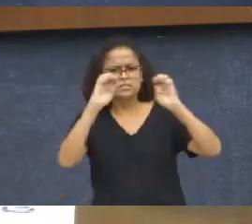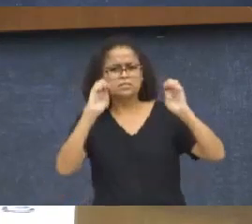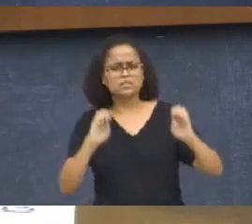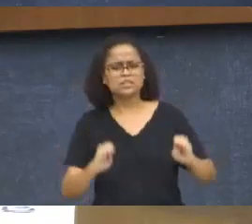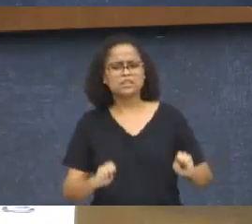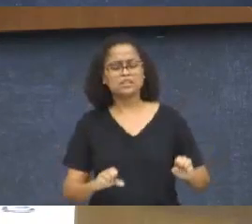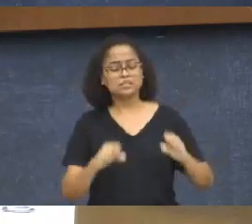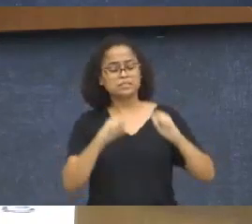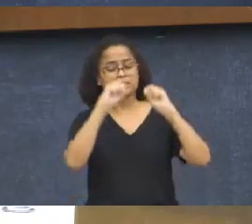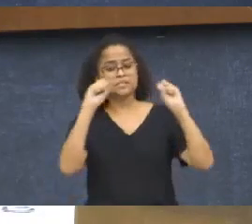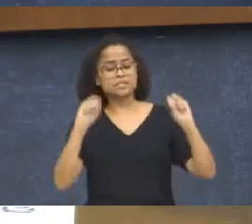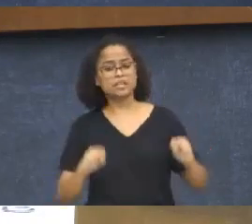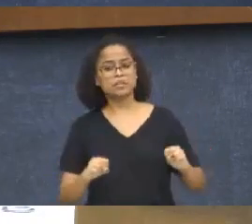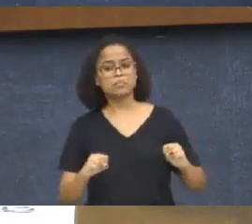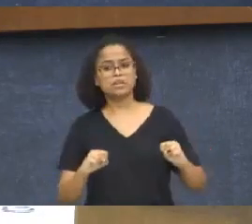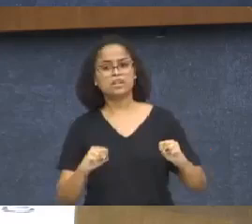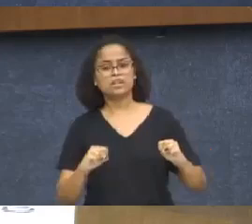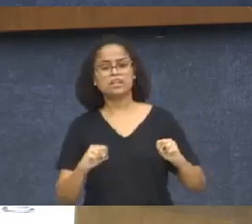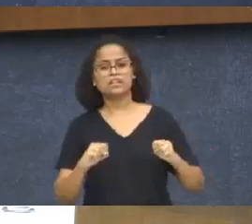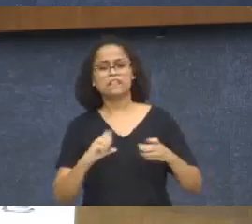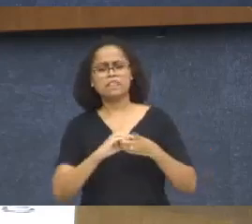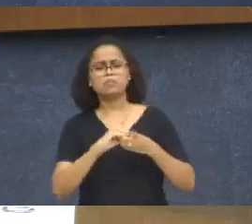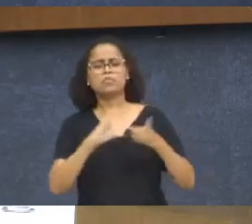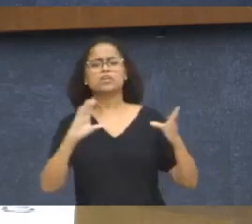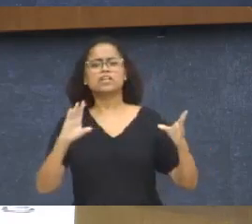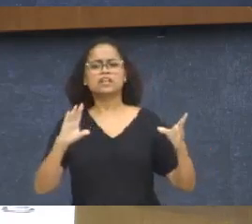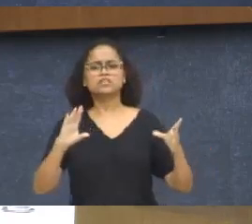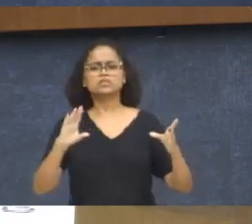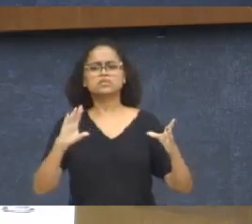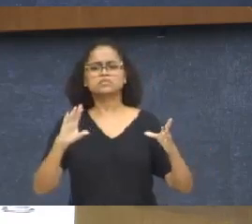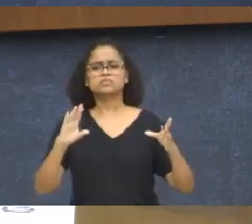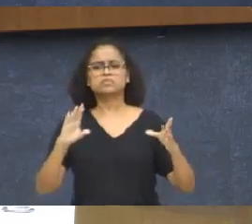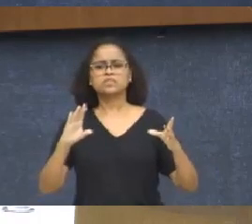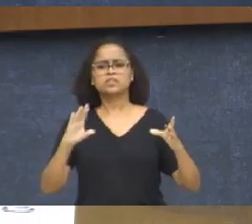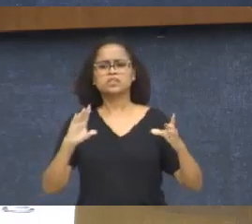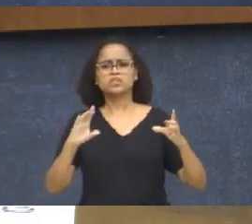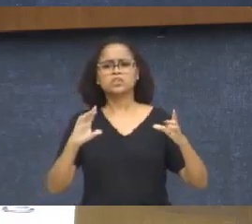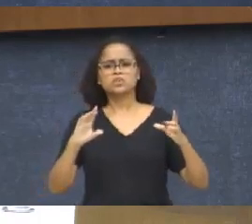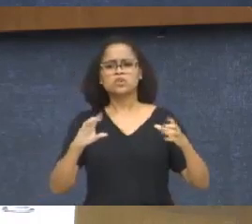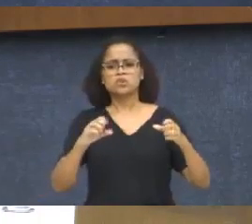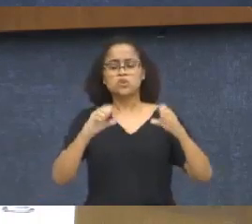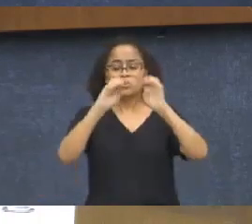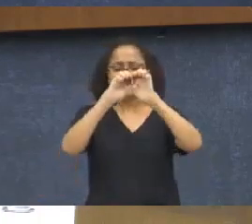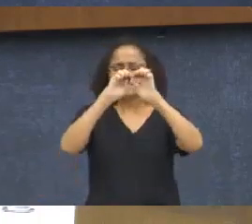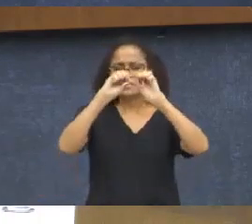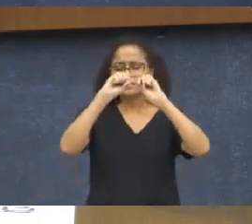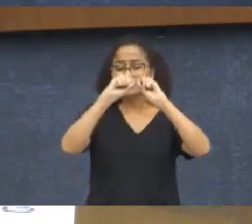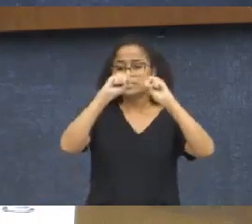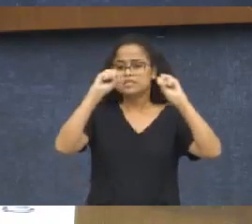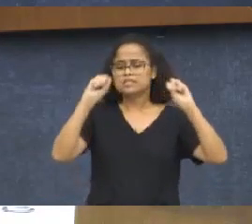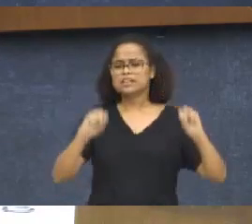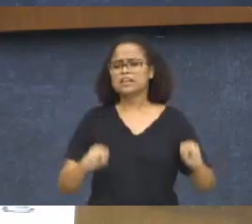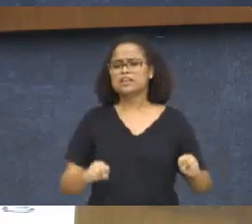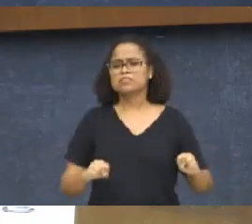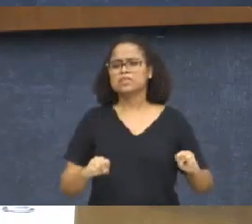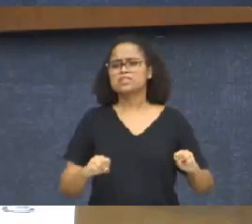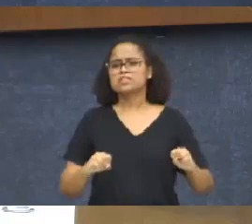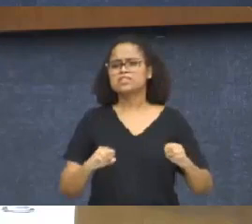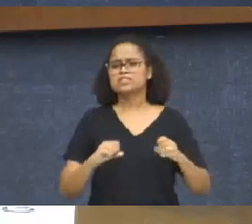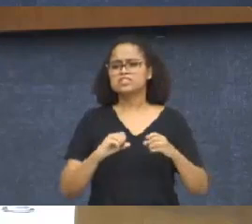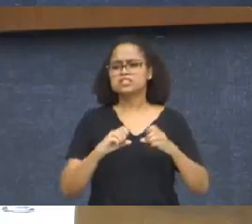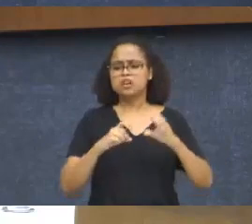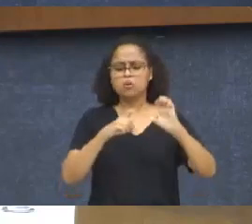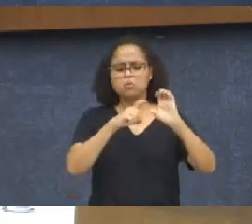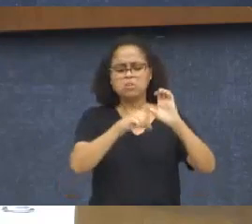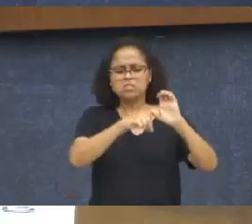onde os poderes são independentes? A harmonia entre os poderes? Existe, de